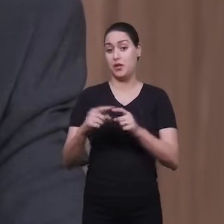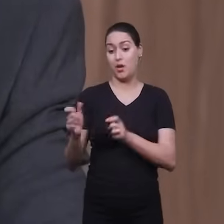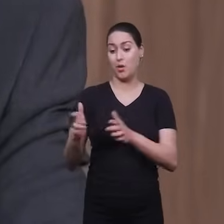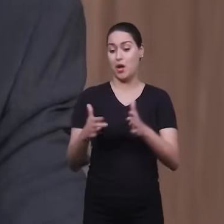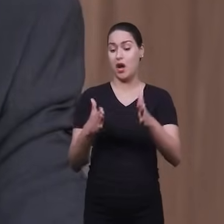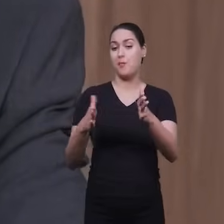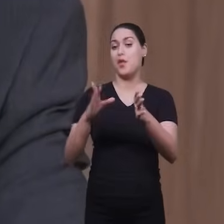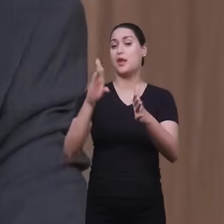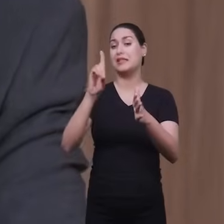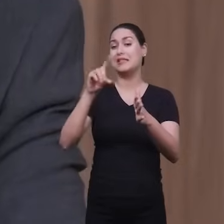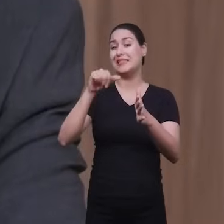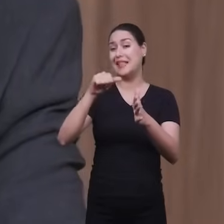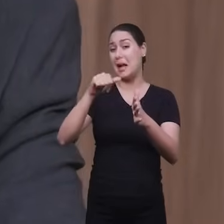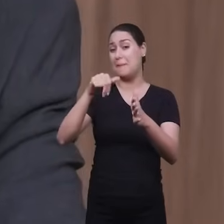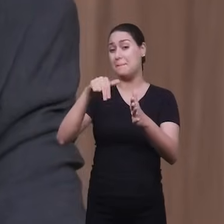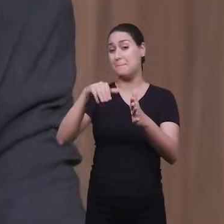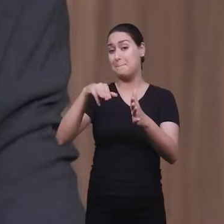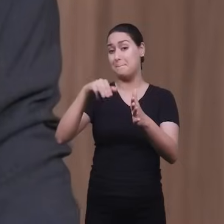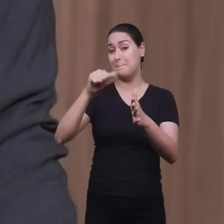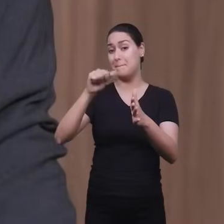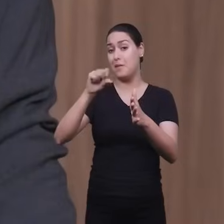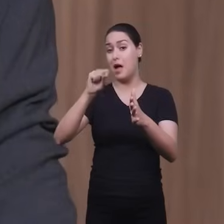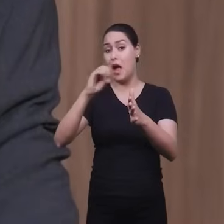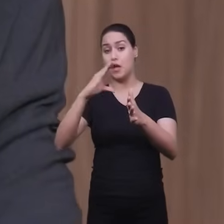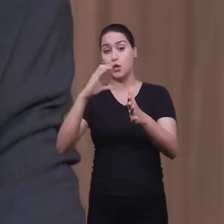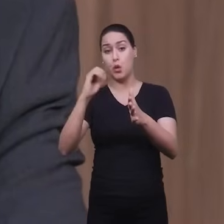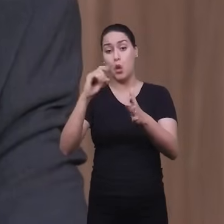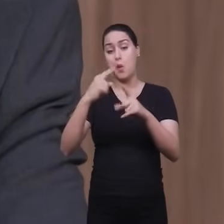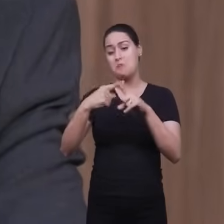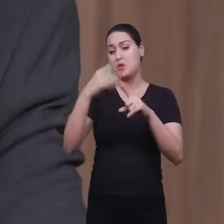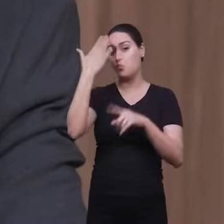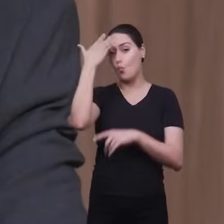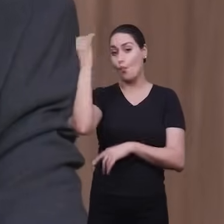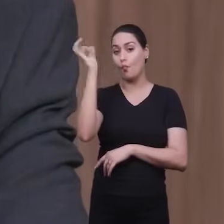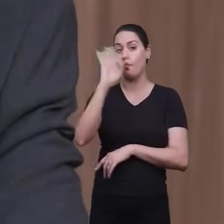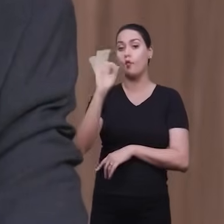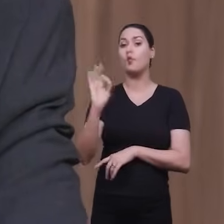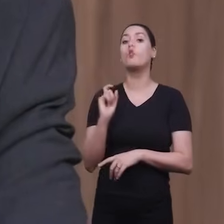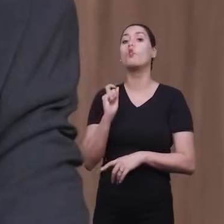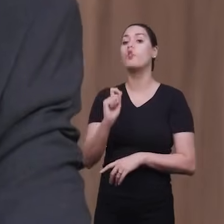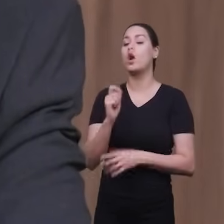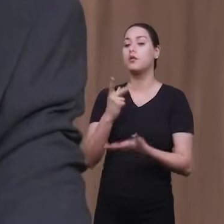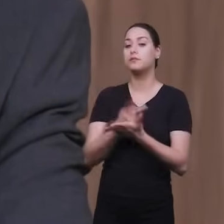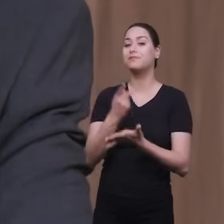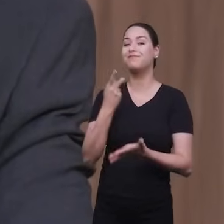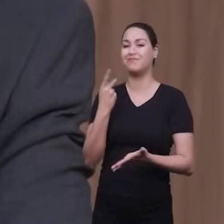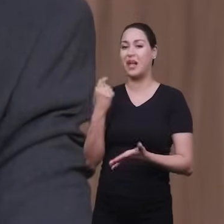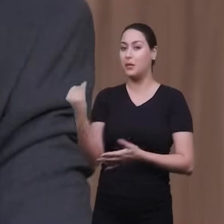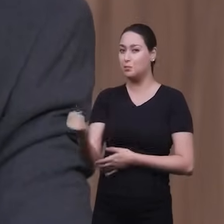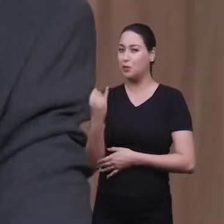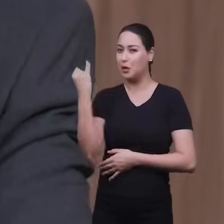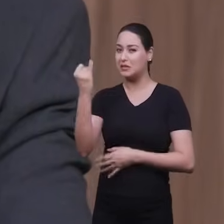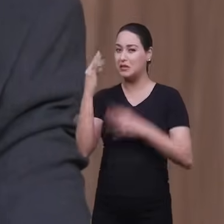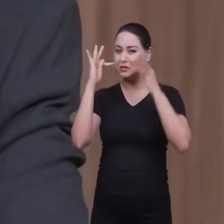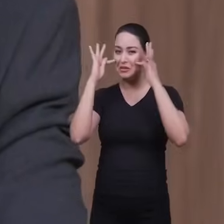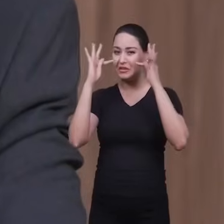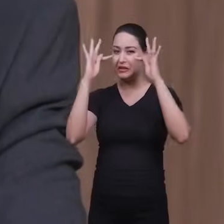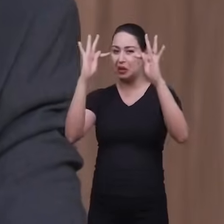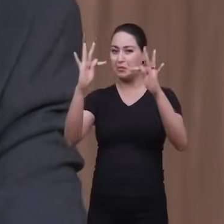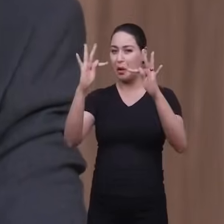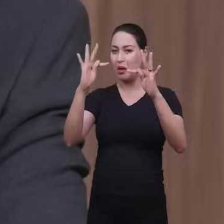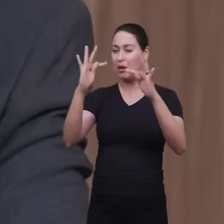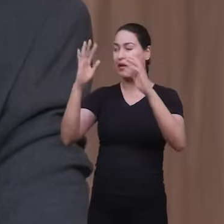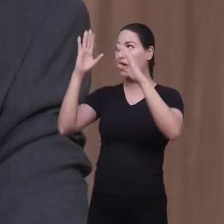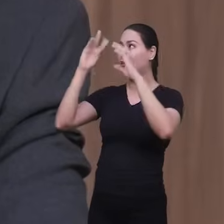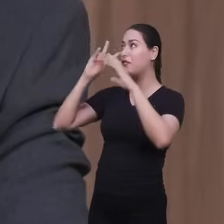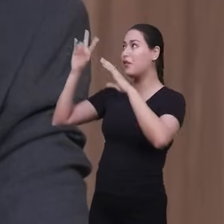alguém orou para o Saulo que ele não estava sabendo que estava fazendo e você vê a importância do diácono o testemunho